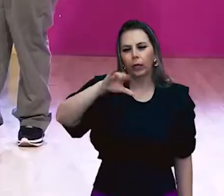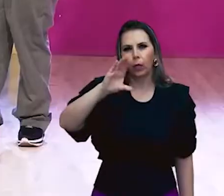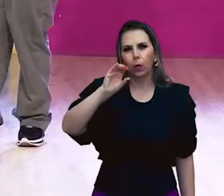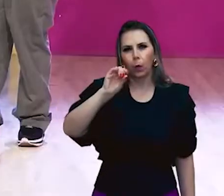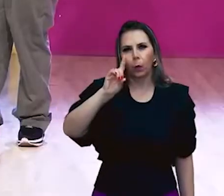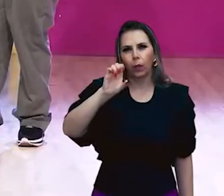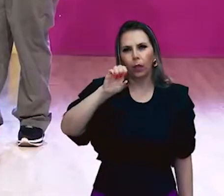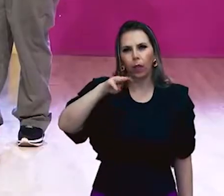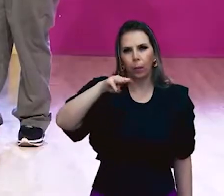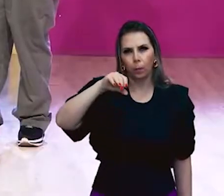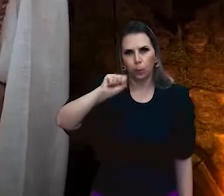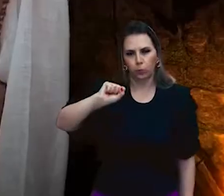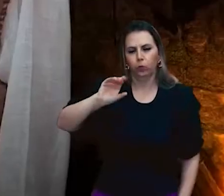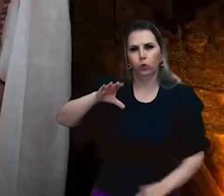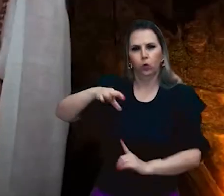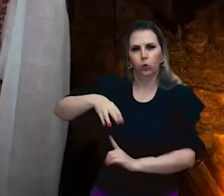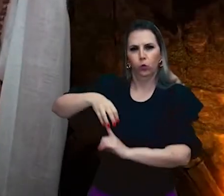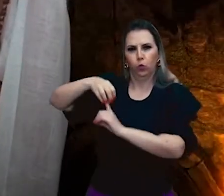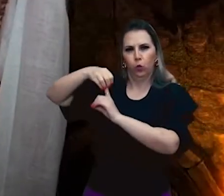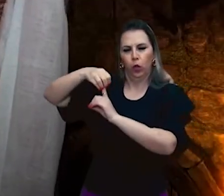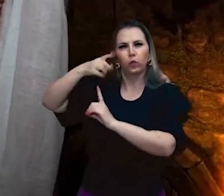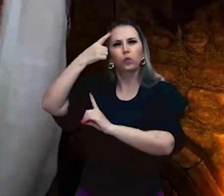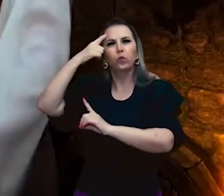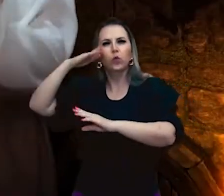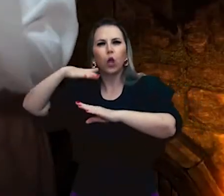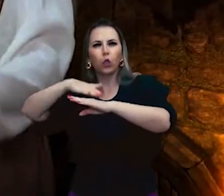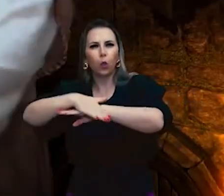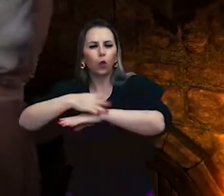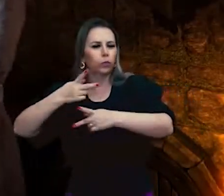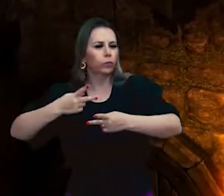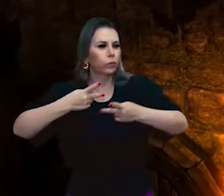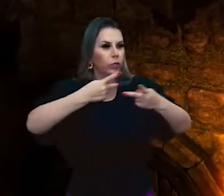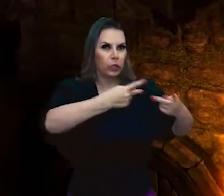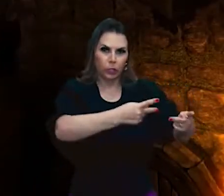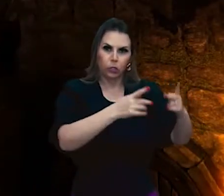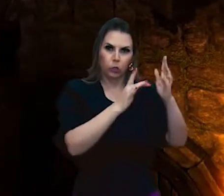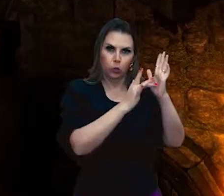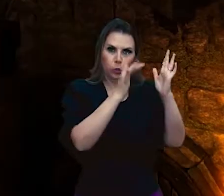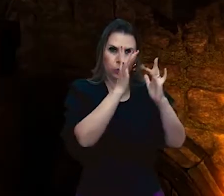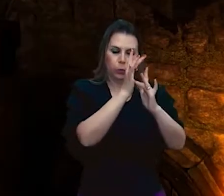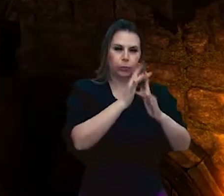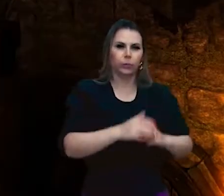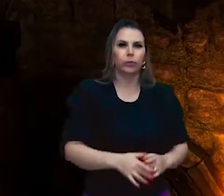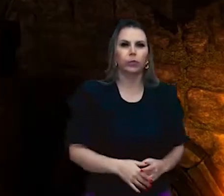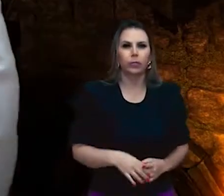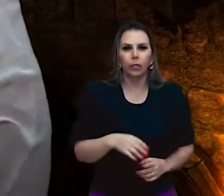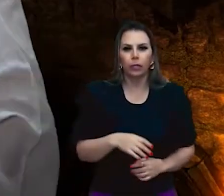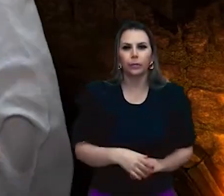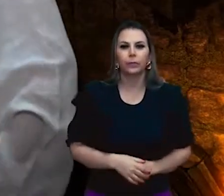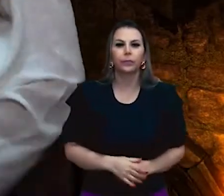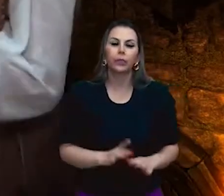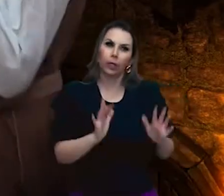Ele era o chefe dos fariseus. E uma noite, ele foi visitar Jesus. E ele disse...